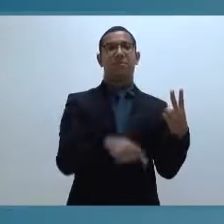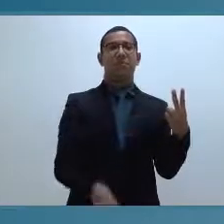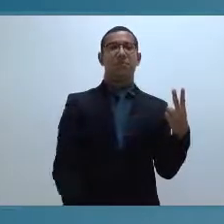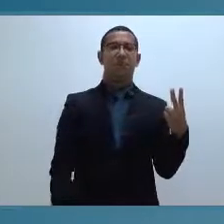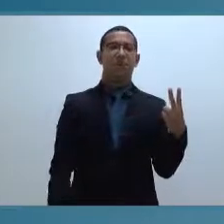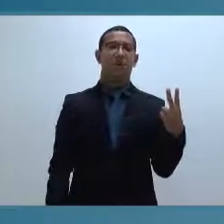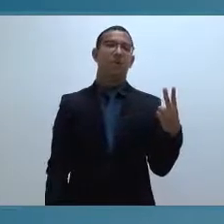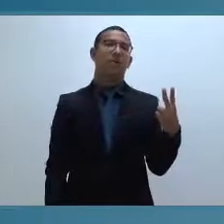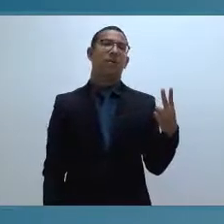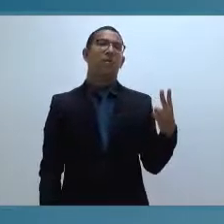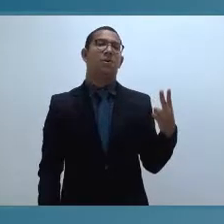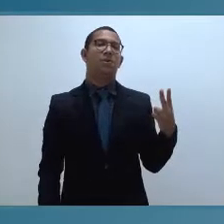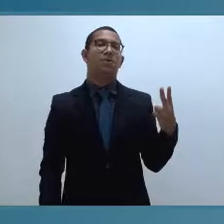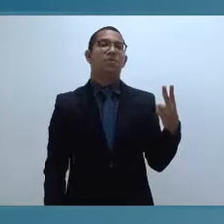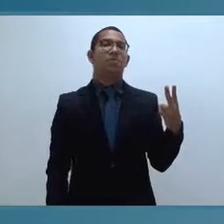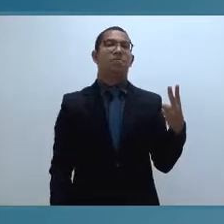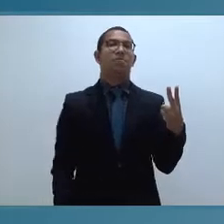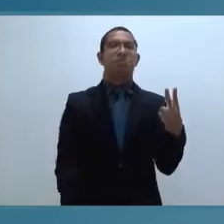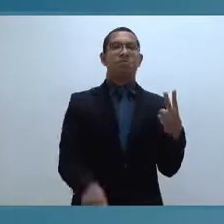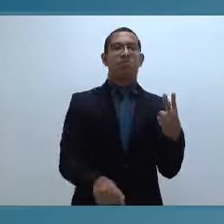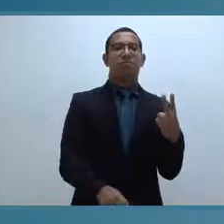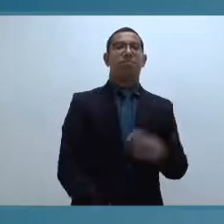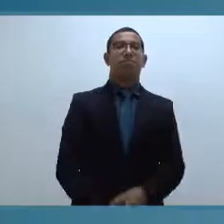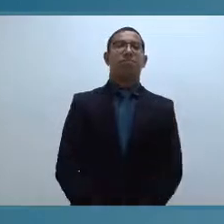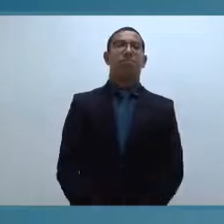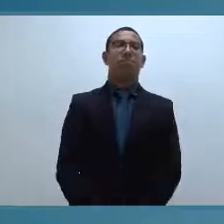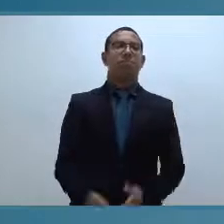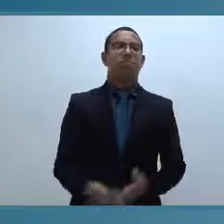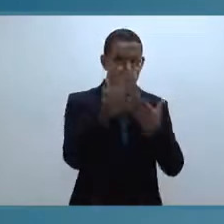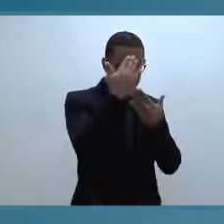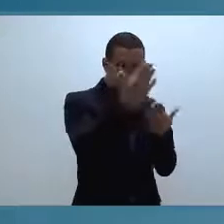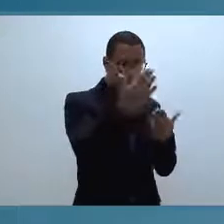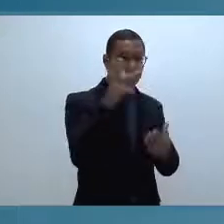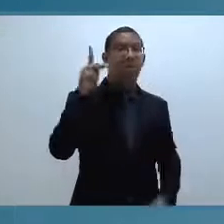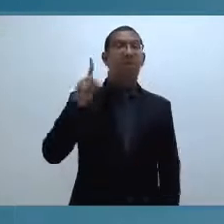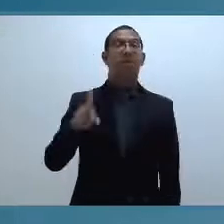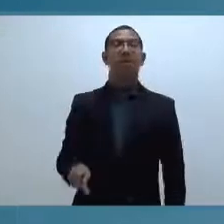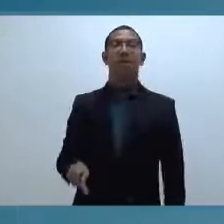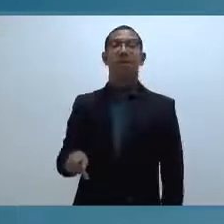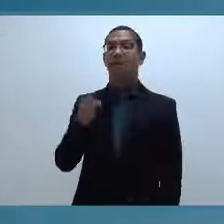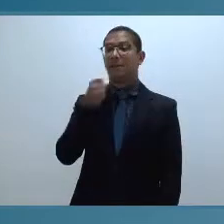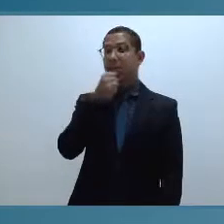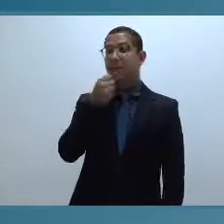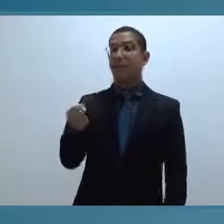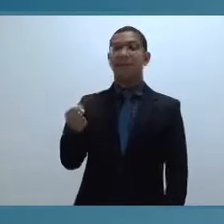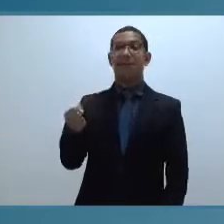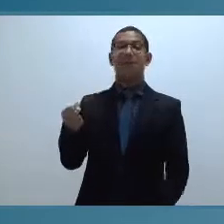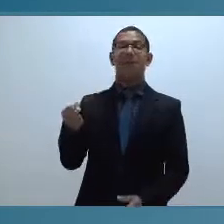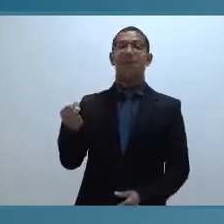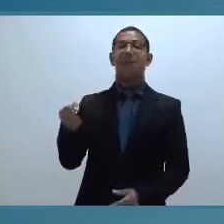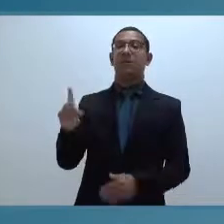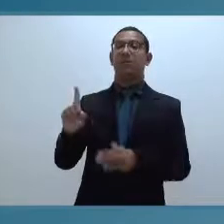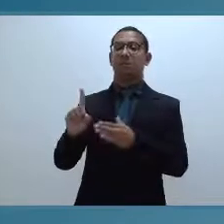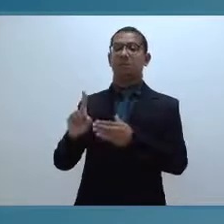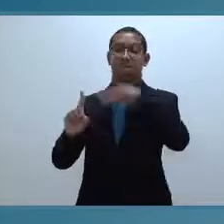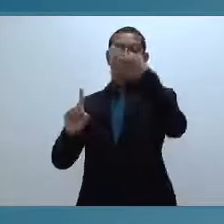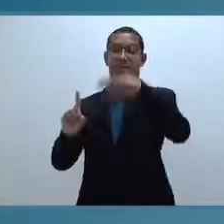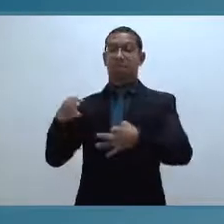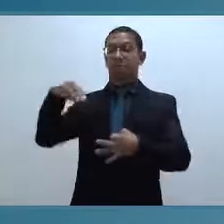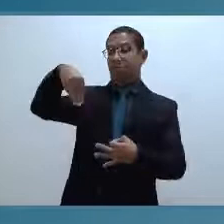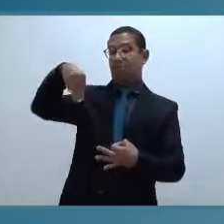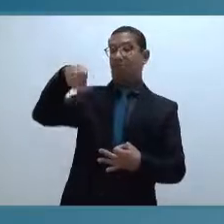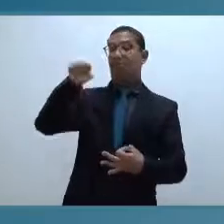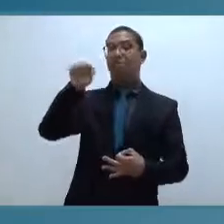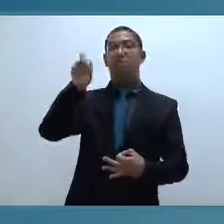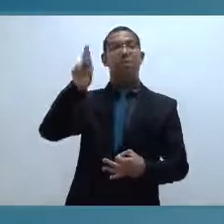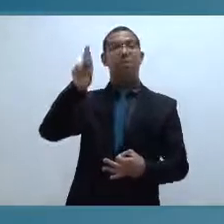partindo do fato do sentido. Obrigada, excelência. Desembargadora Maria do Céu. Excelência,